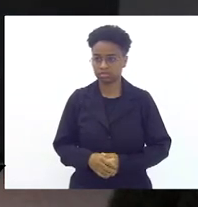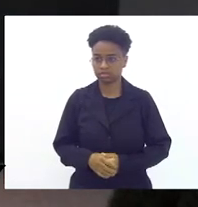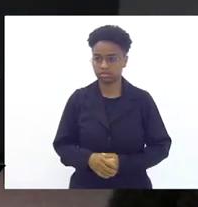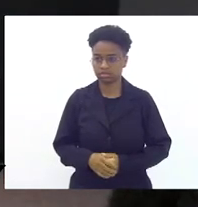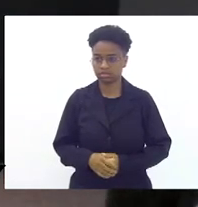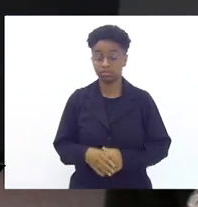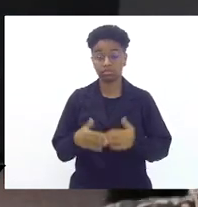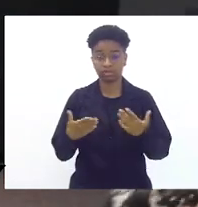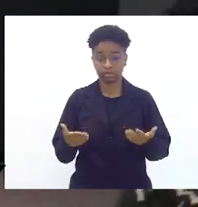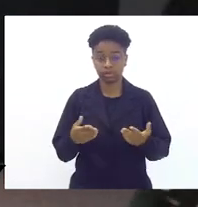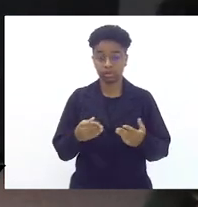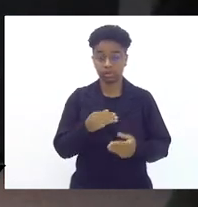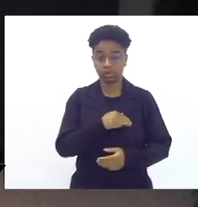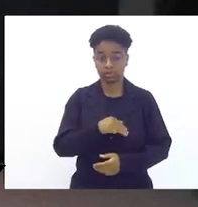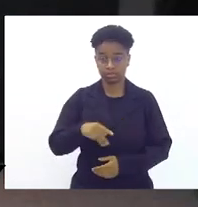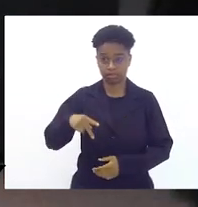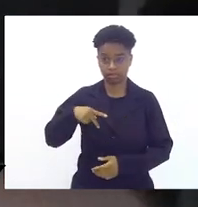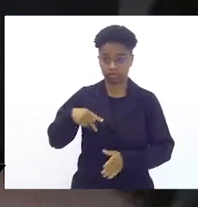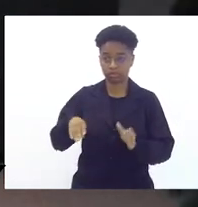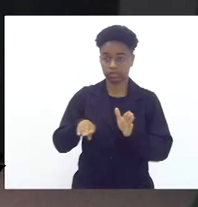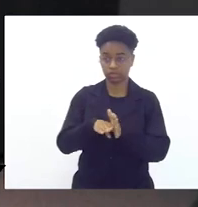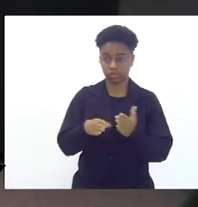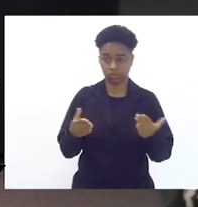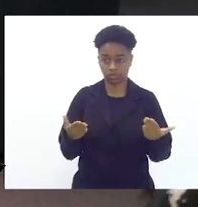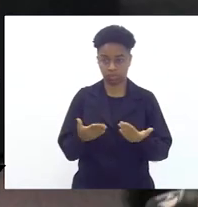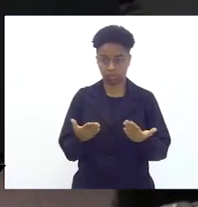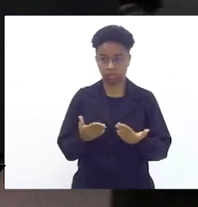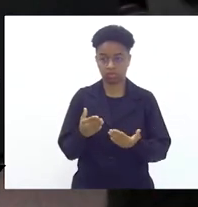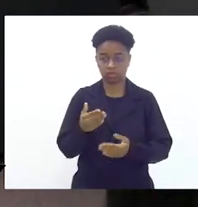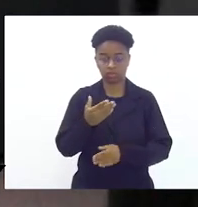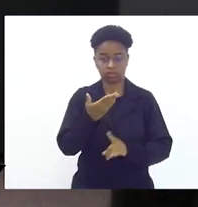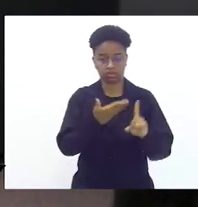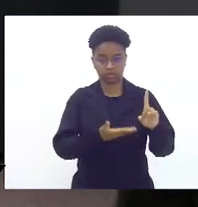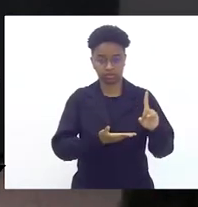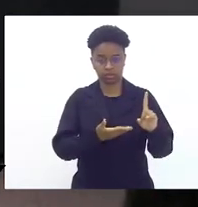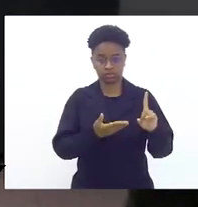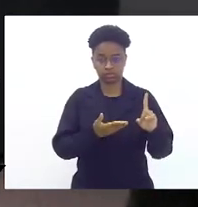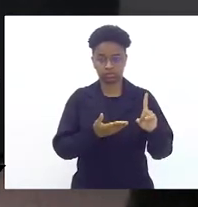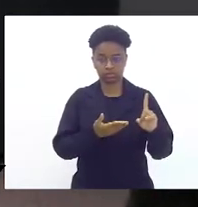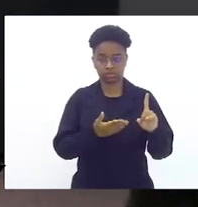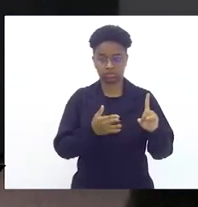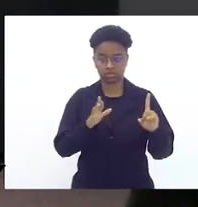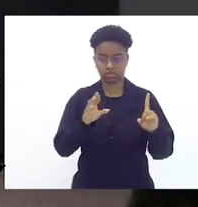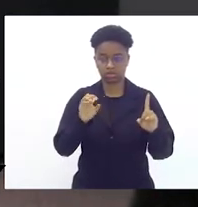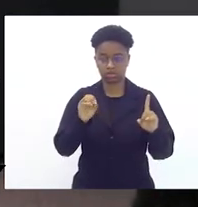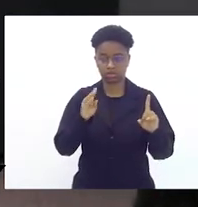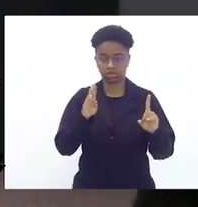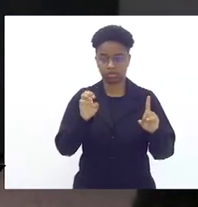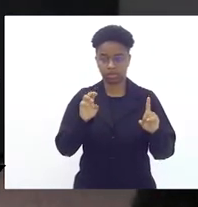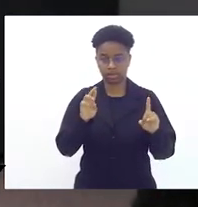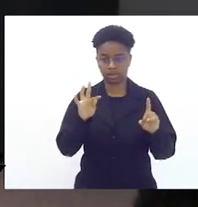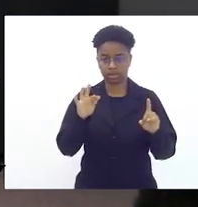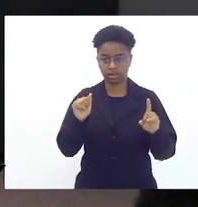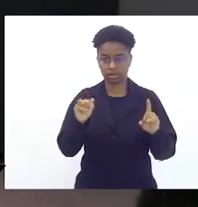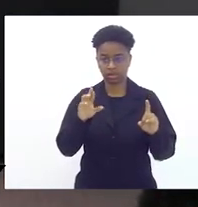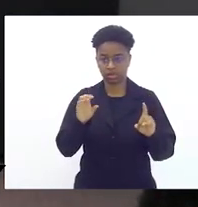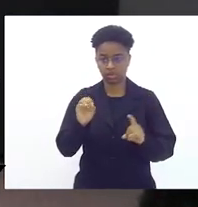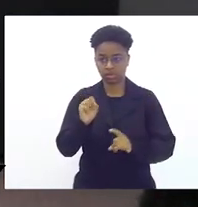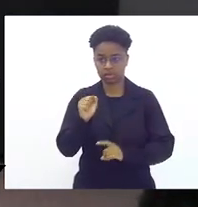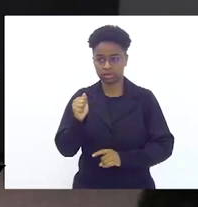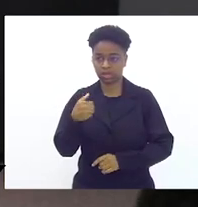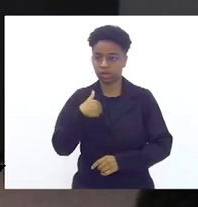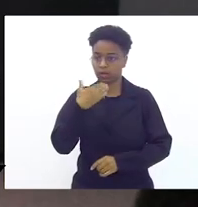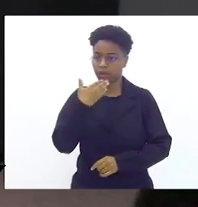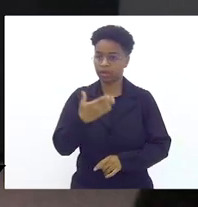Ministério Público chegou aqui Doutora Roberta Rocha Ribeiro perto também que